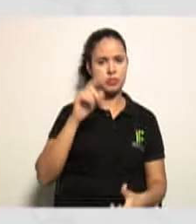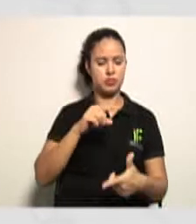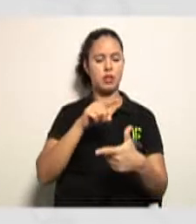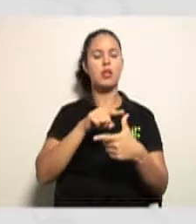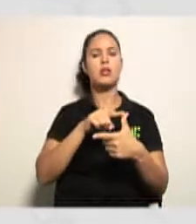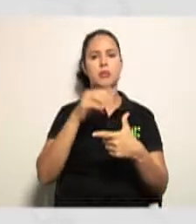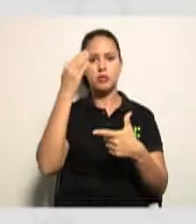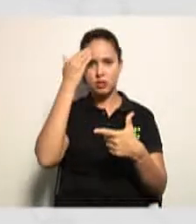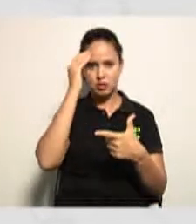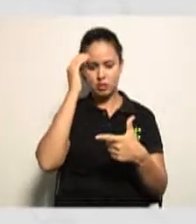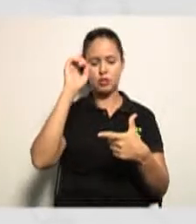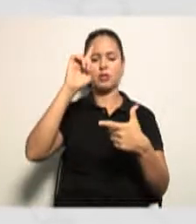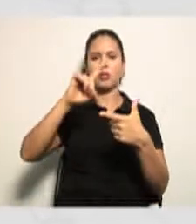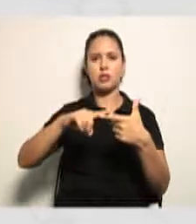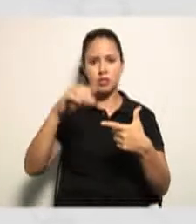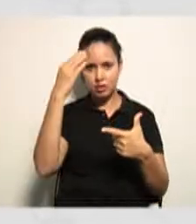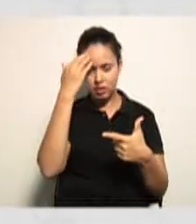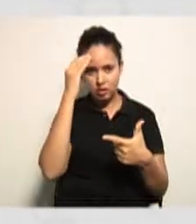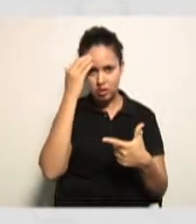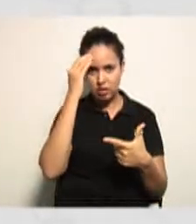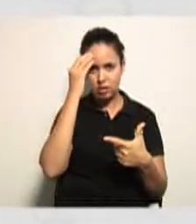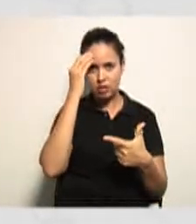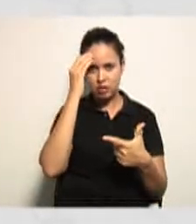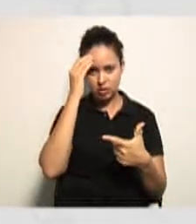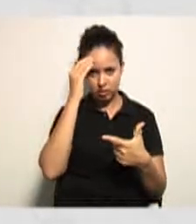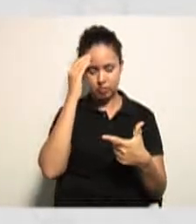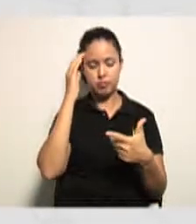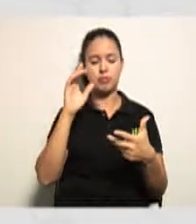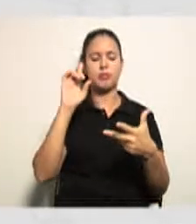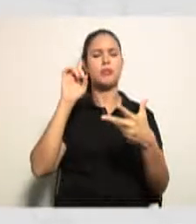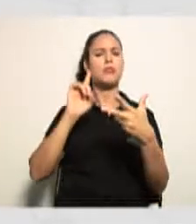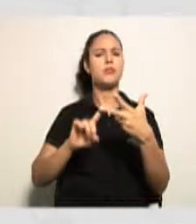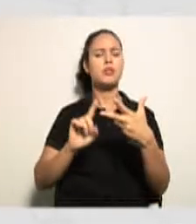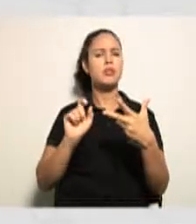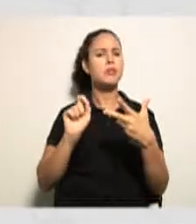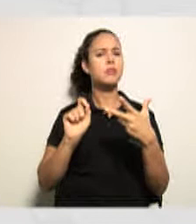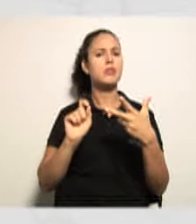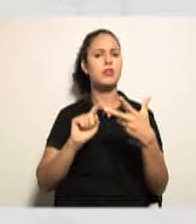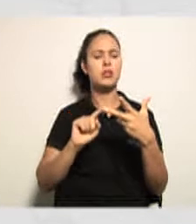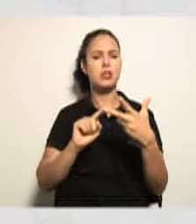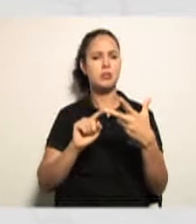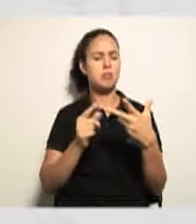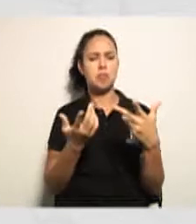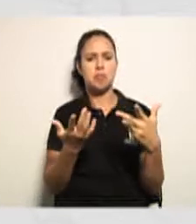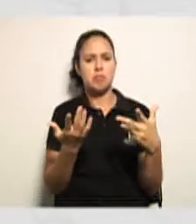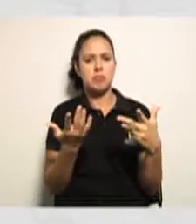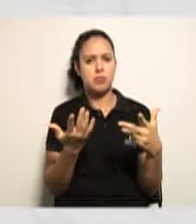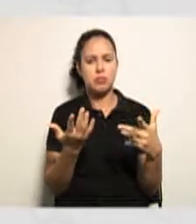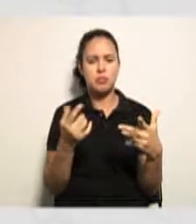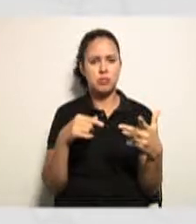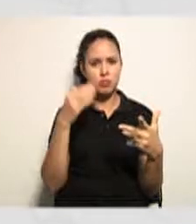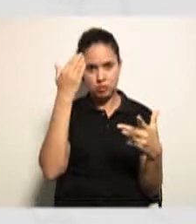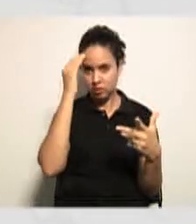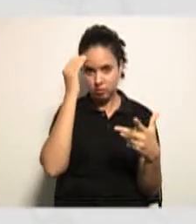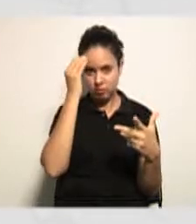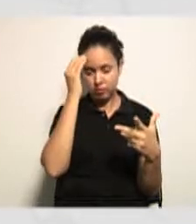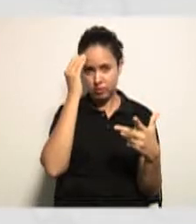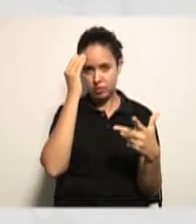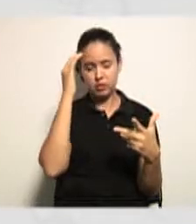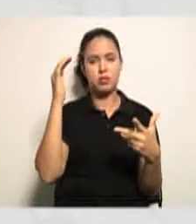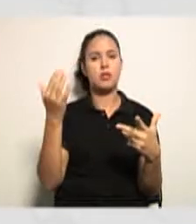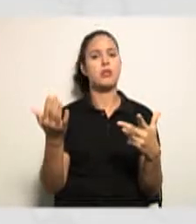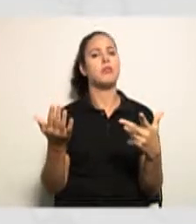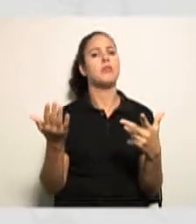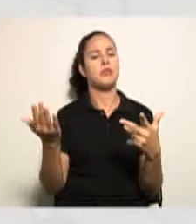consegui entender o segundo setor, que são as empresas privadas, mas eu não entendi muito essa sociedade, esse